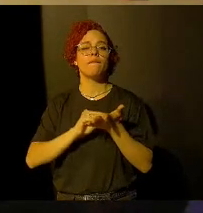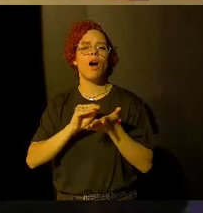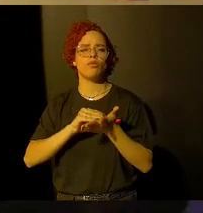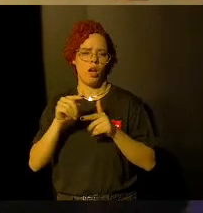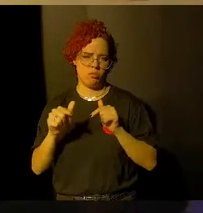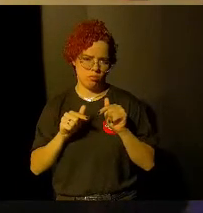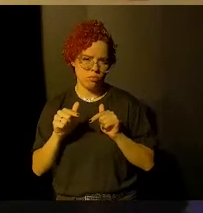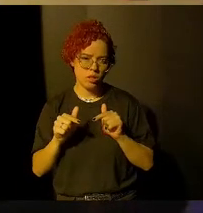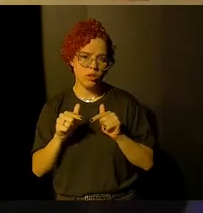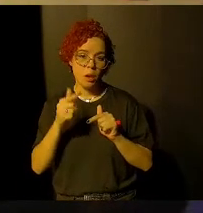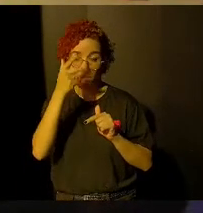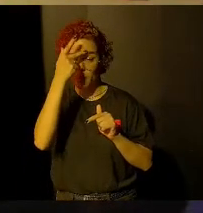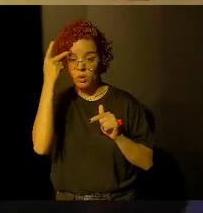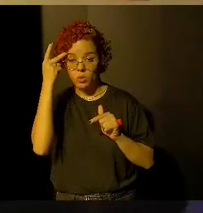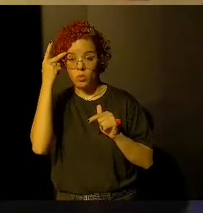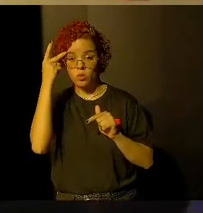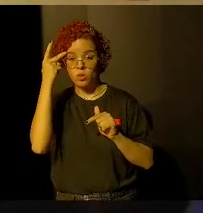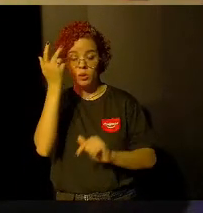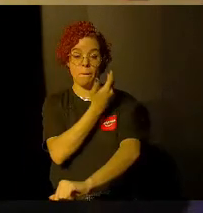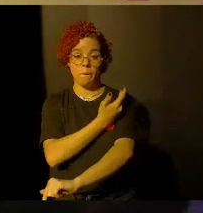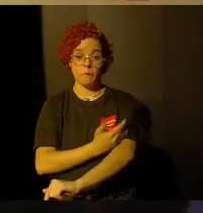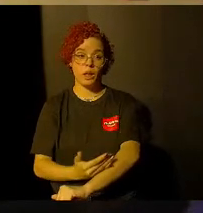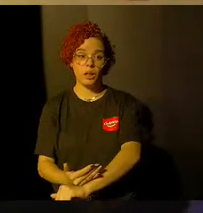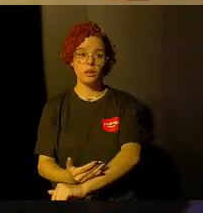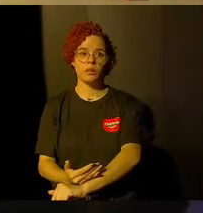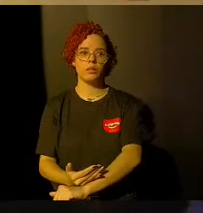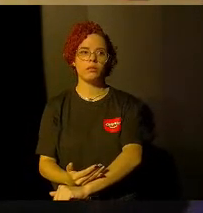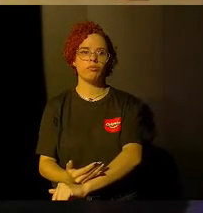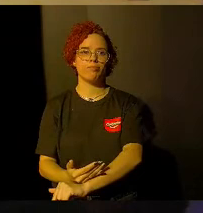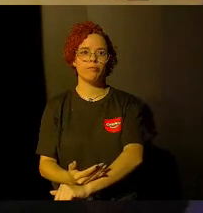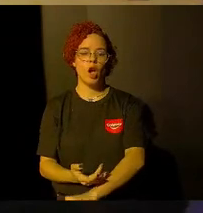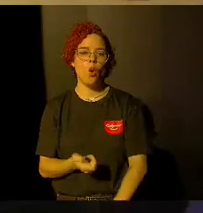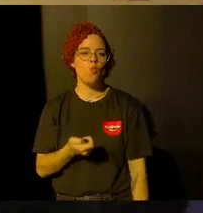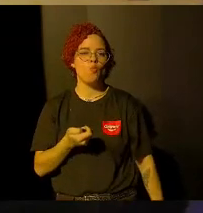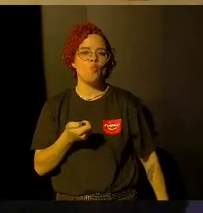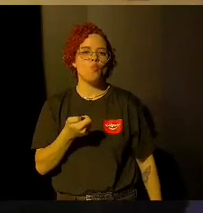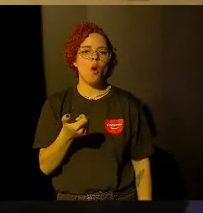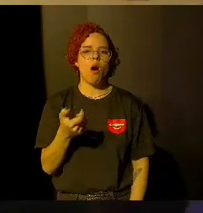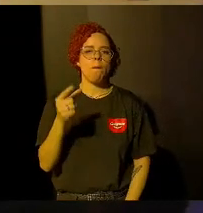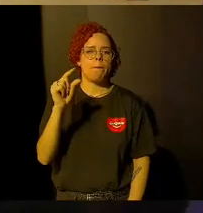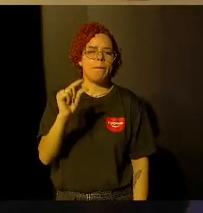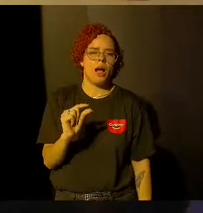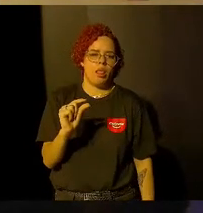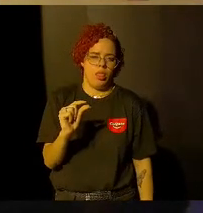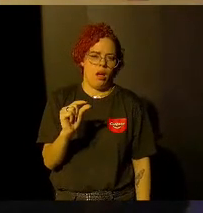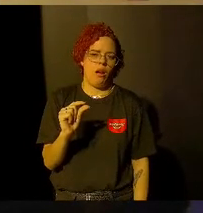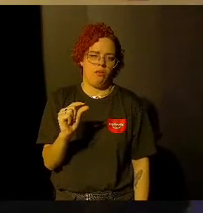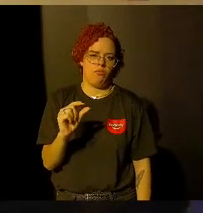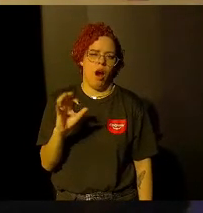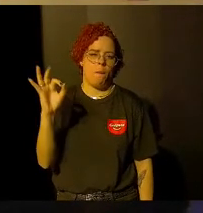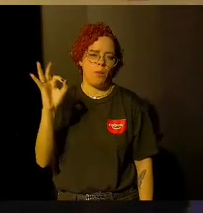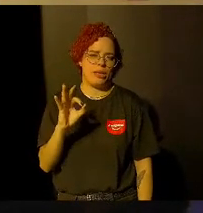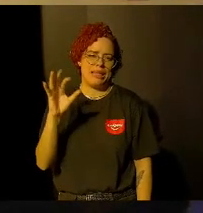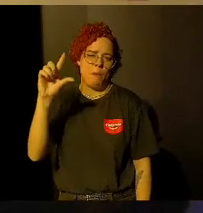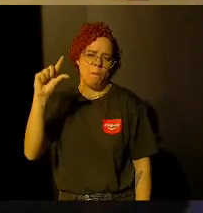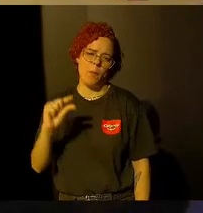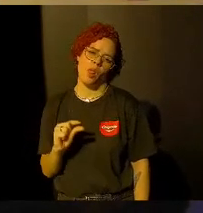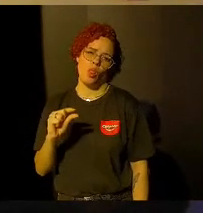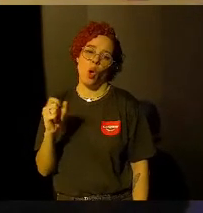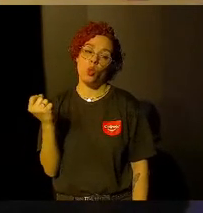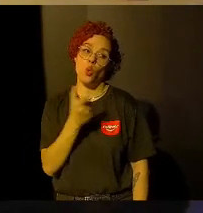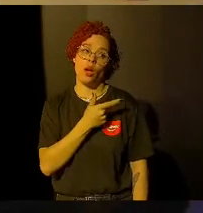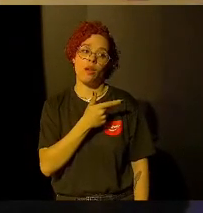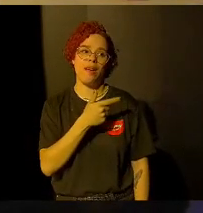são muito menos vulneráveis ao desemprego no Brasil quando a gente olha os dados do que pretas e pardas